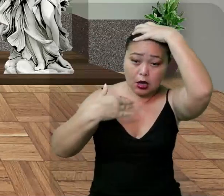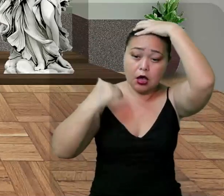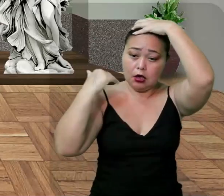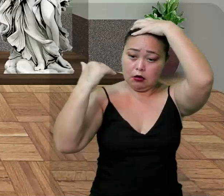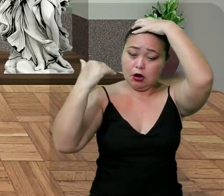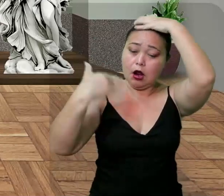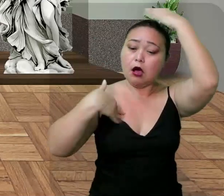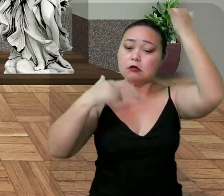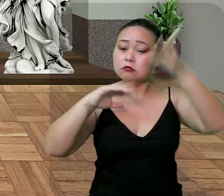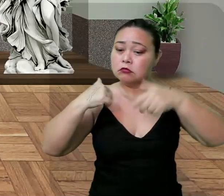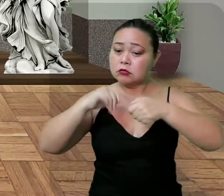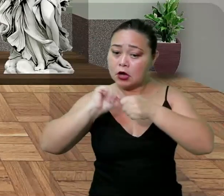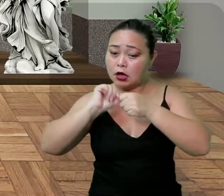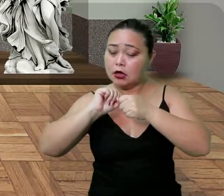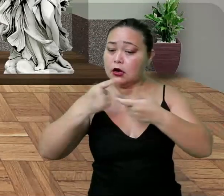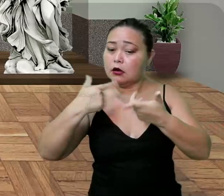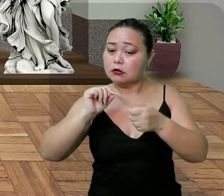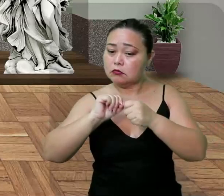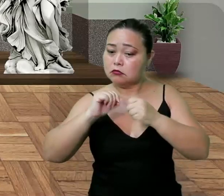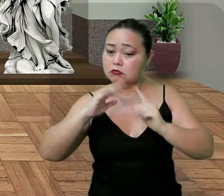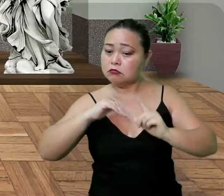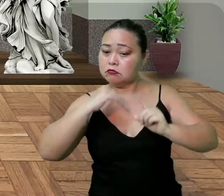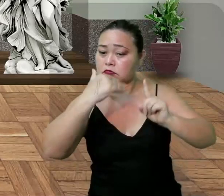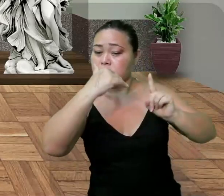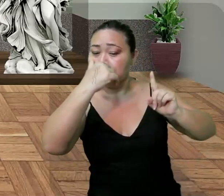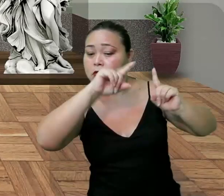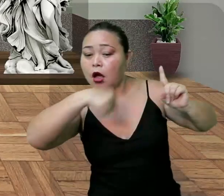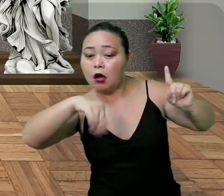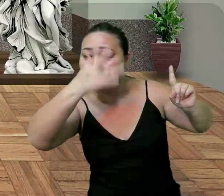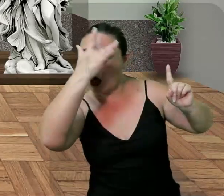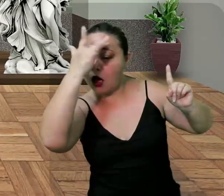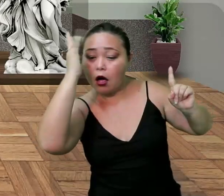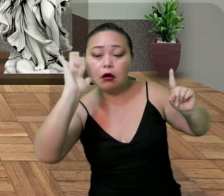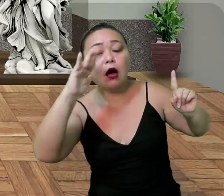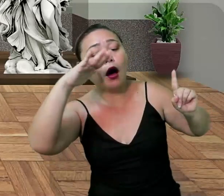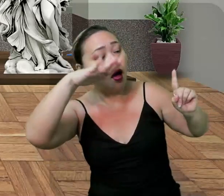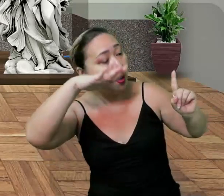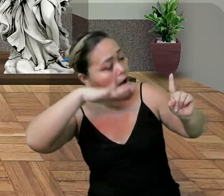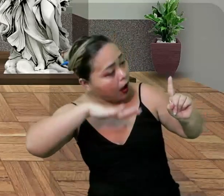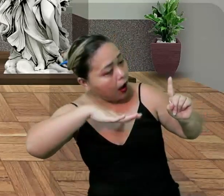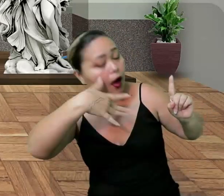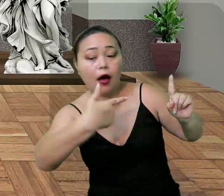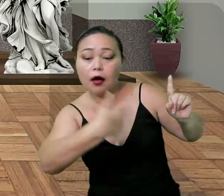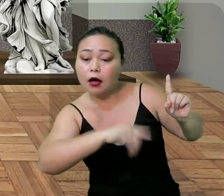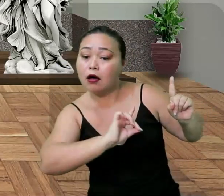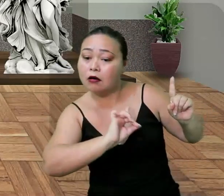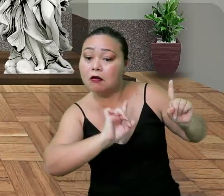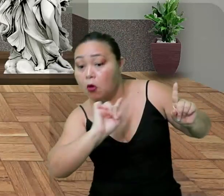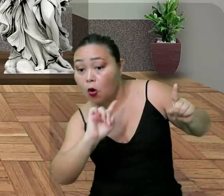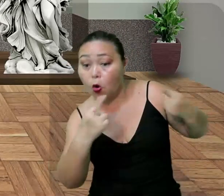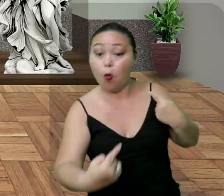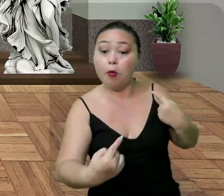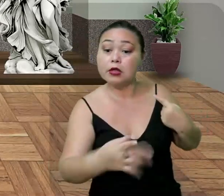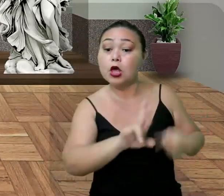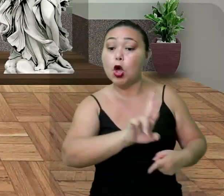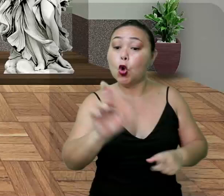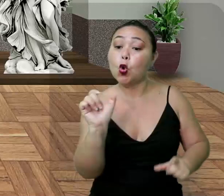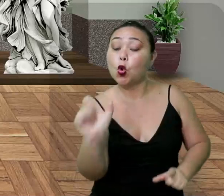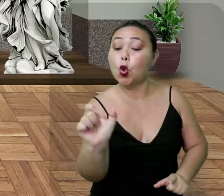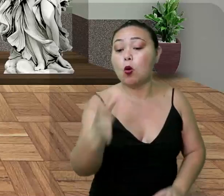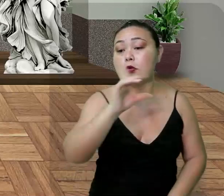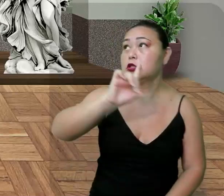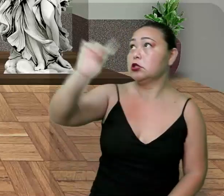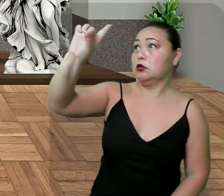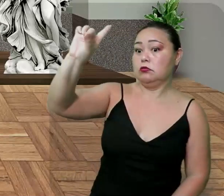e significativa para a sociedade, os demais vão acreditar. Então, vamos combater em nome de Deus. Se matava em nome de